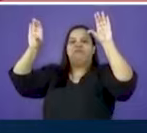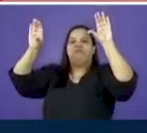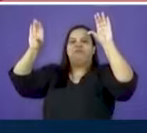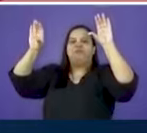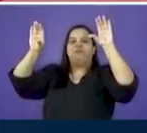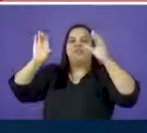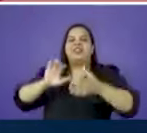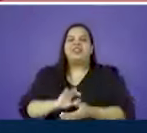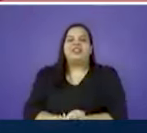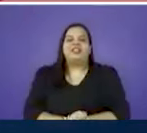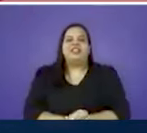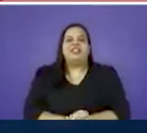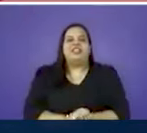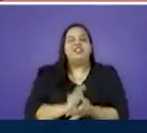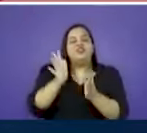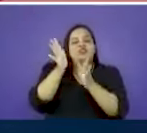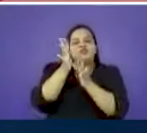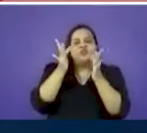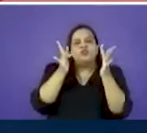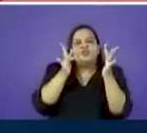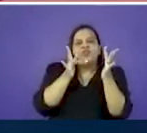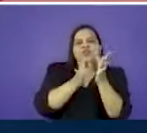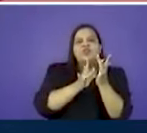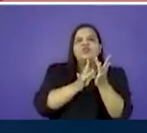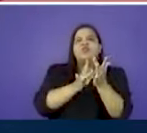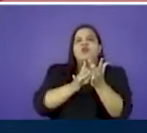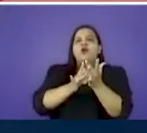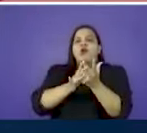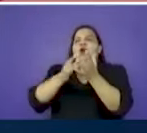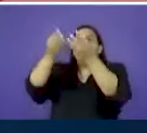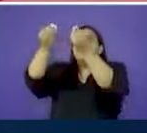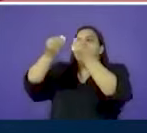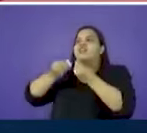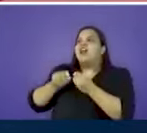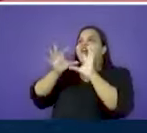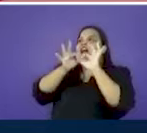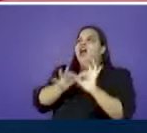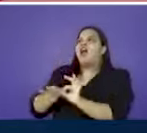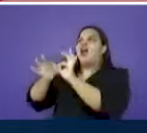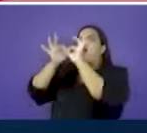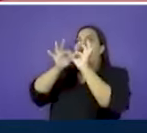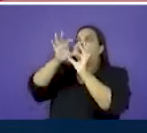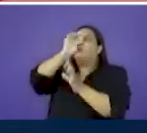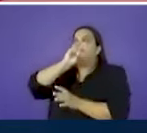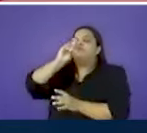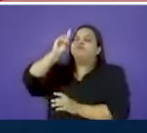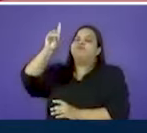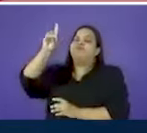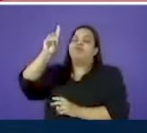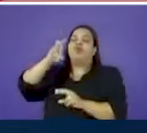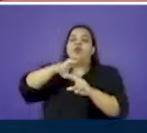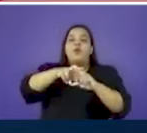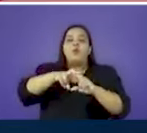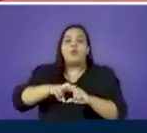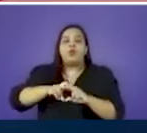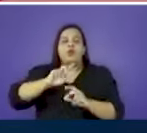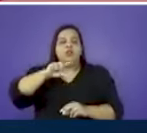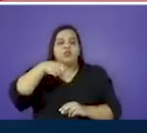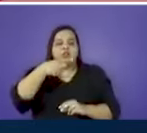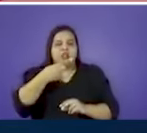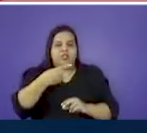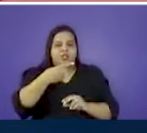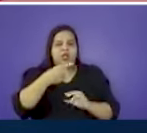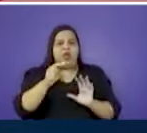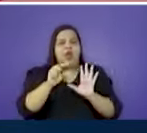que nos faz de fato desfrutar de verdadeira comunhão com o Pai. Por isso que logo em seguida, no versículo 4,